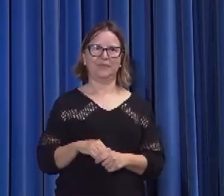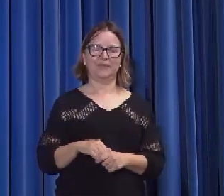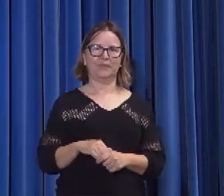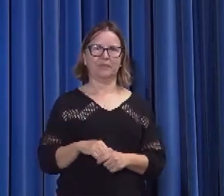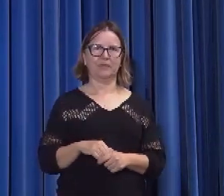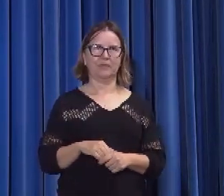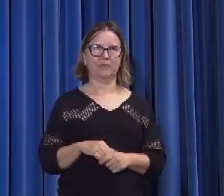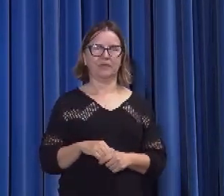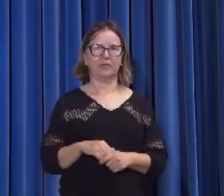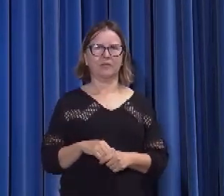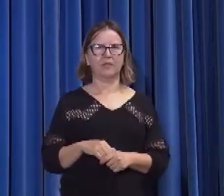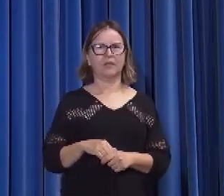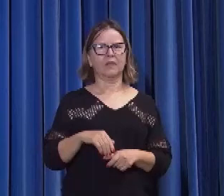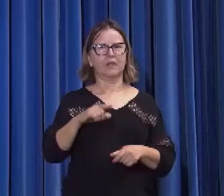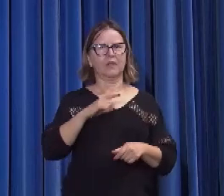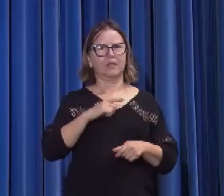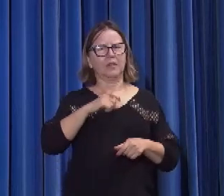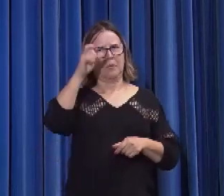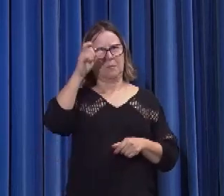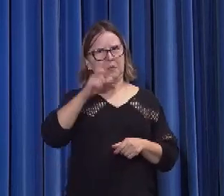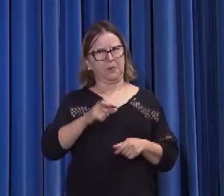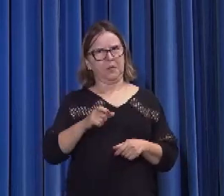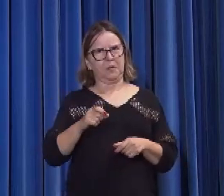Alguém está passando por dificuldade?